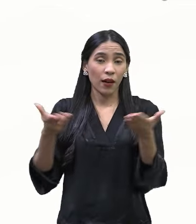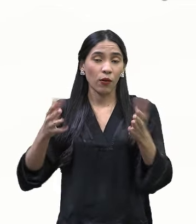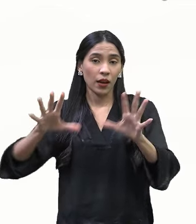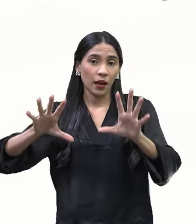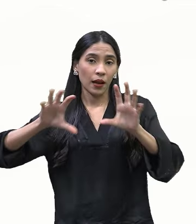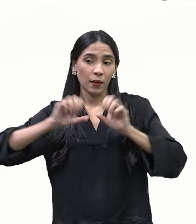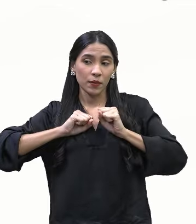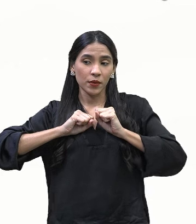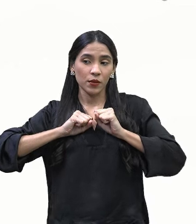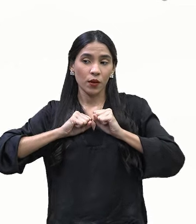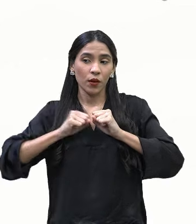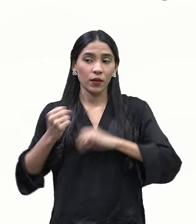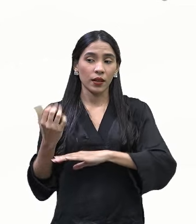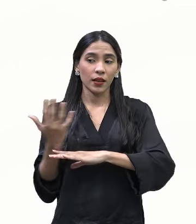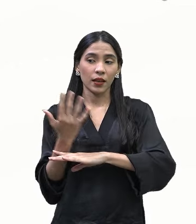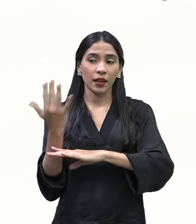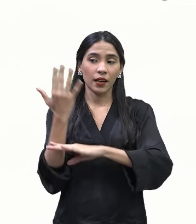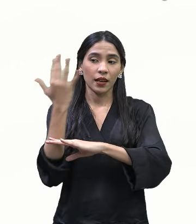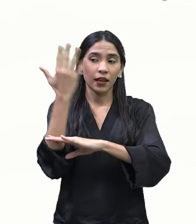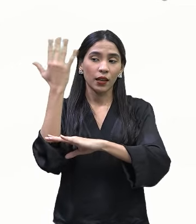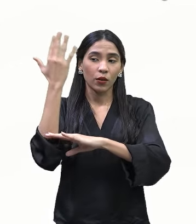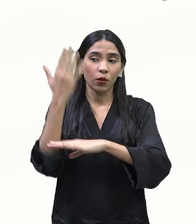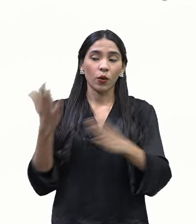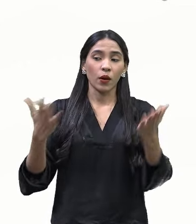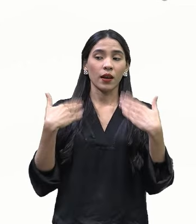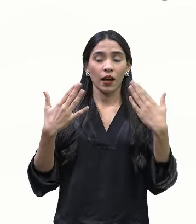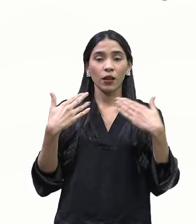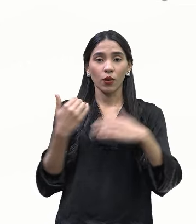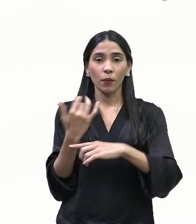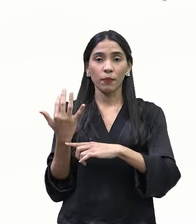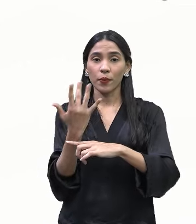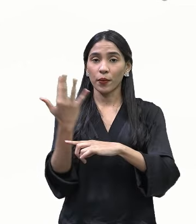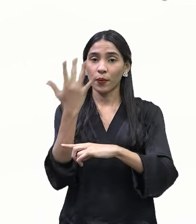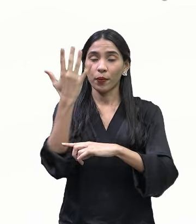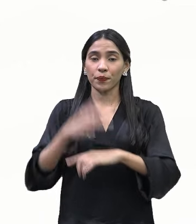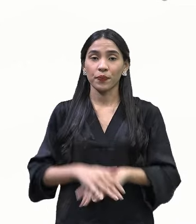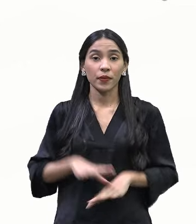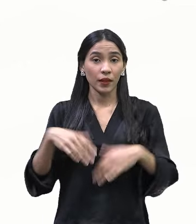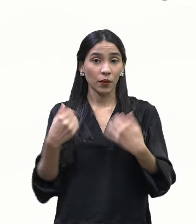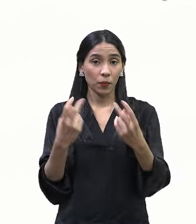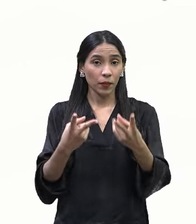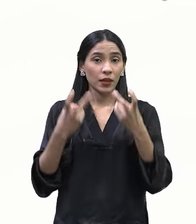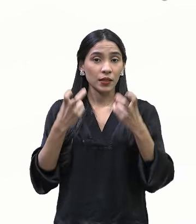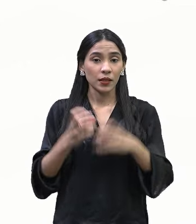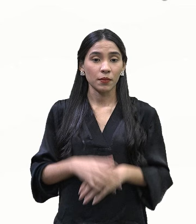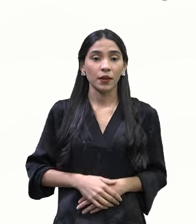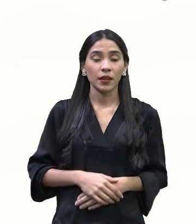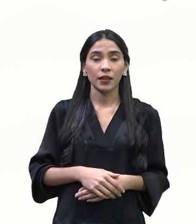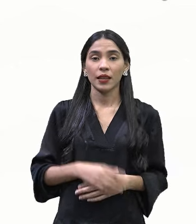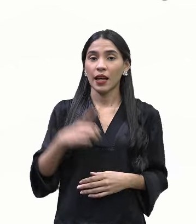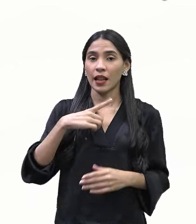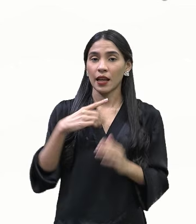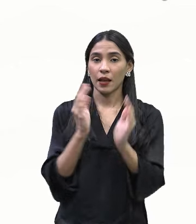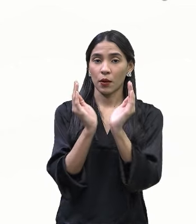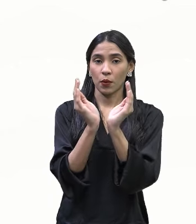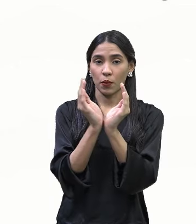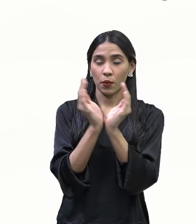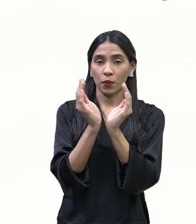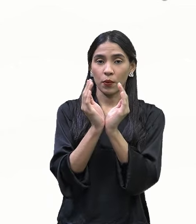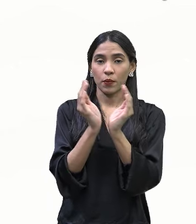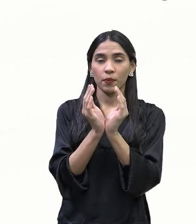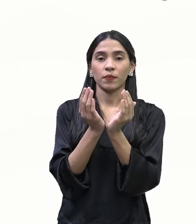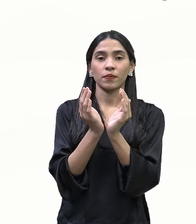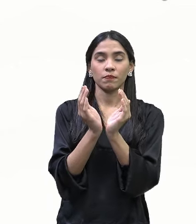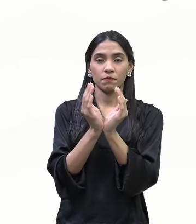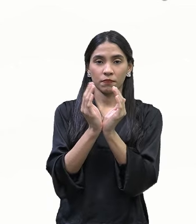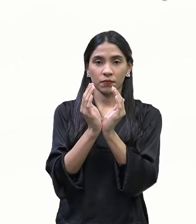calor do ambiente. Então, note que aqui a gente tem agora um frasco e esse